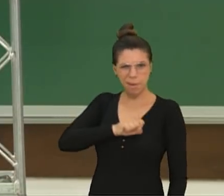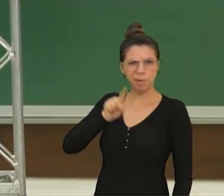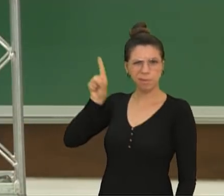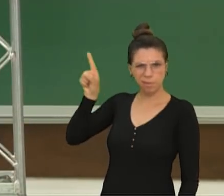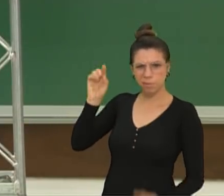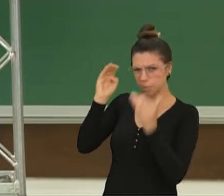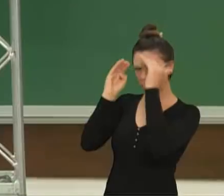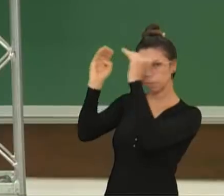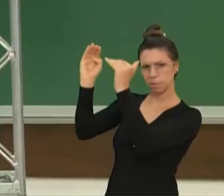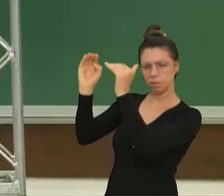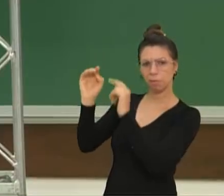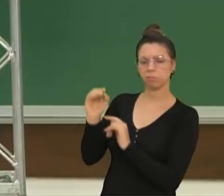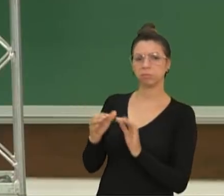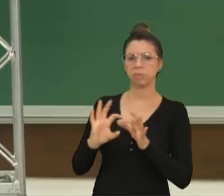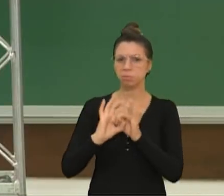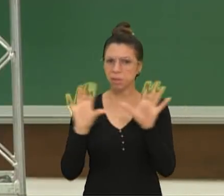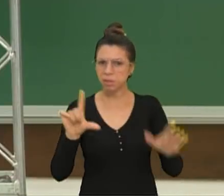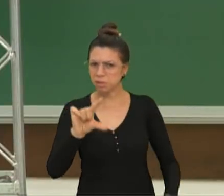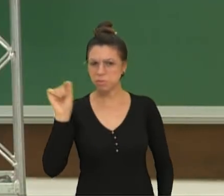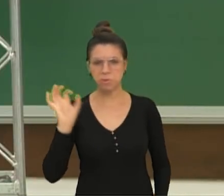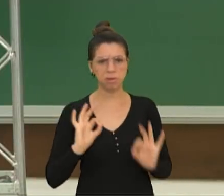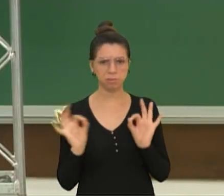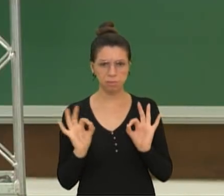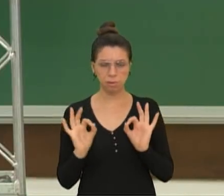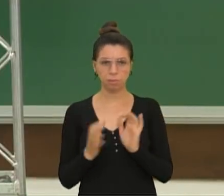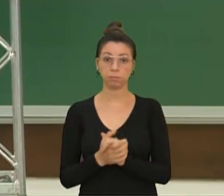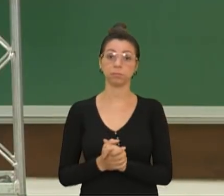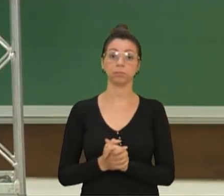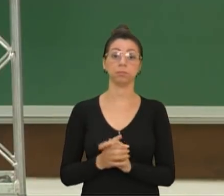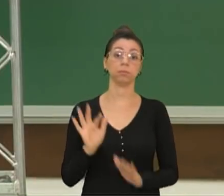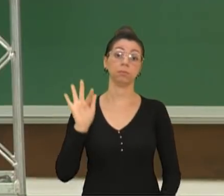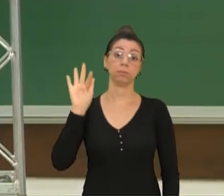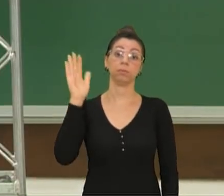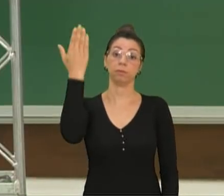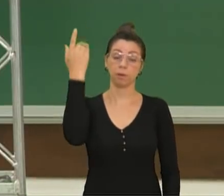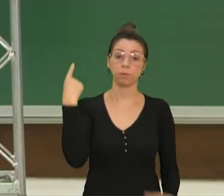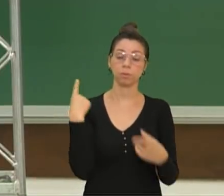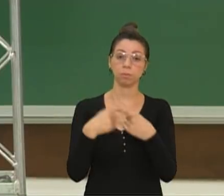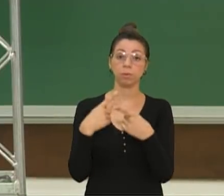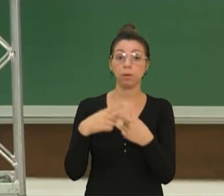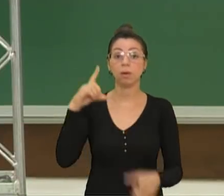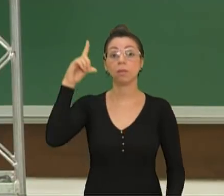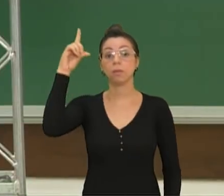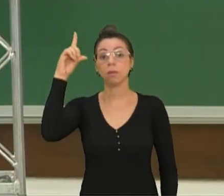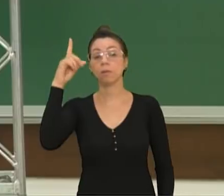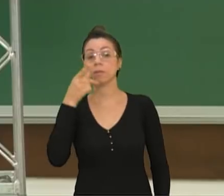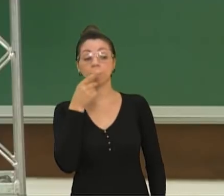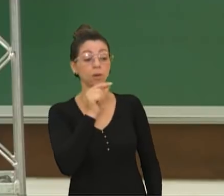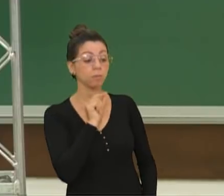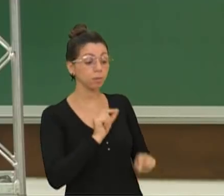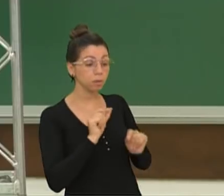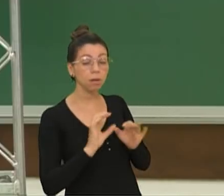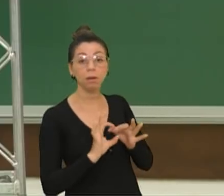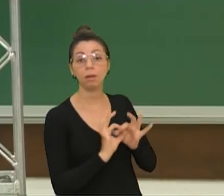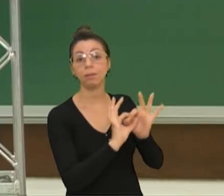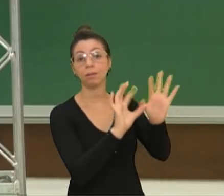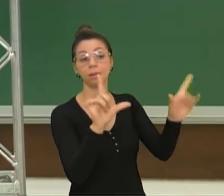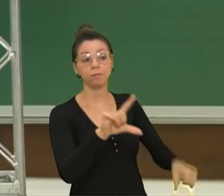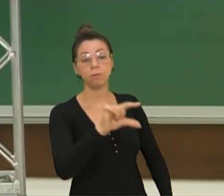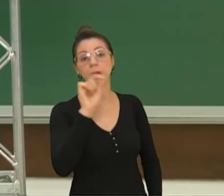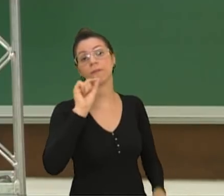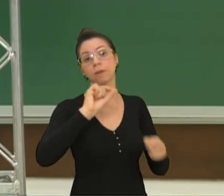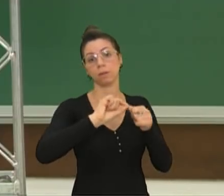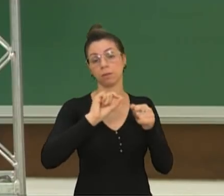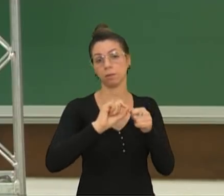respeitá-lo, não tendo como liberdade de escolha? Falso. Deus dá ao homem a liberdade de ele escolher aquilo que ele quer fazer, se ele quer fazer